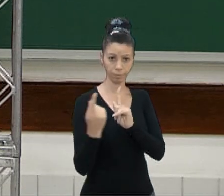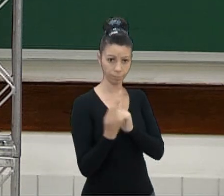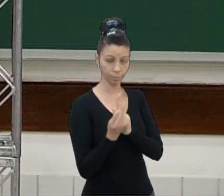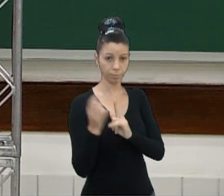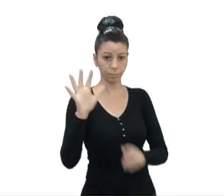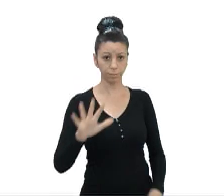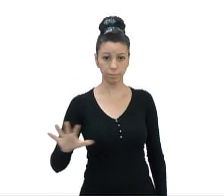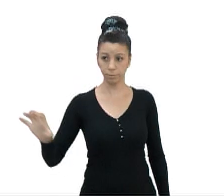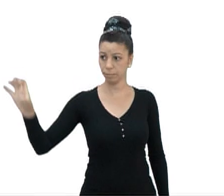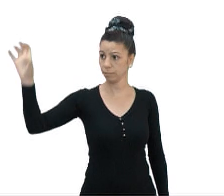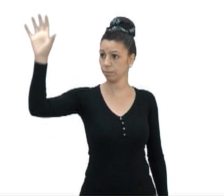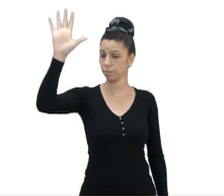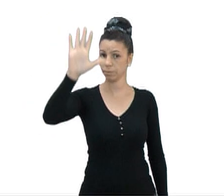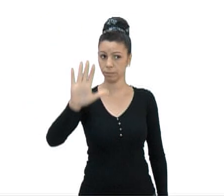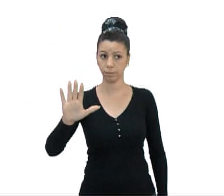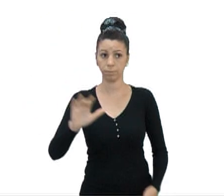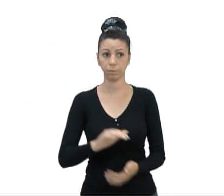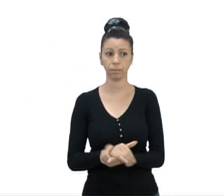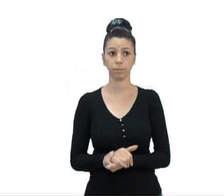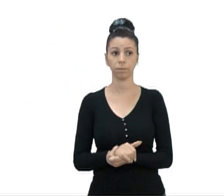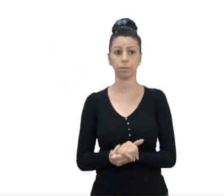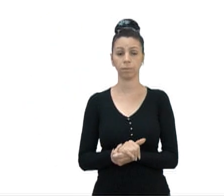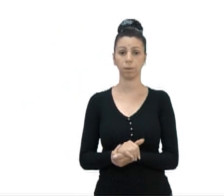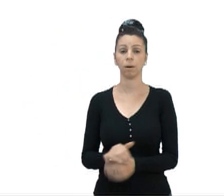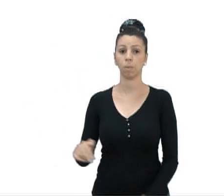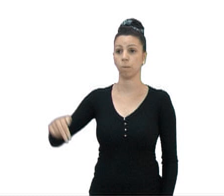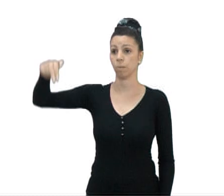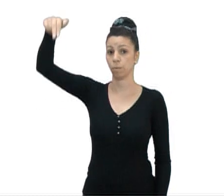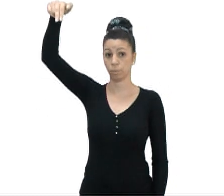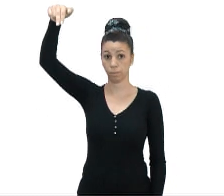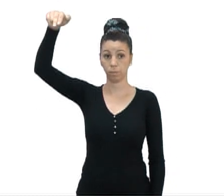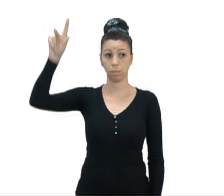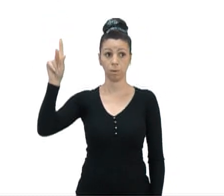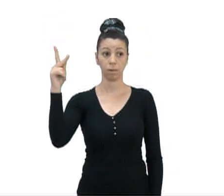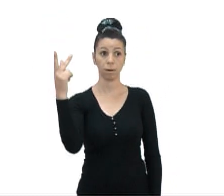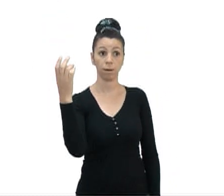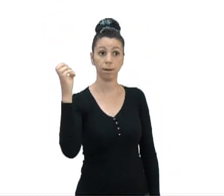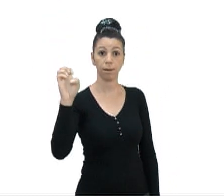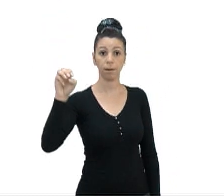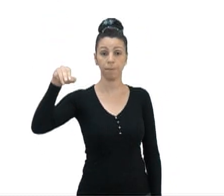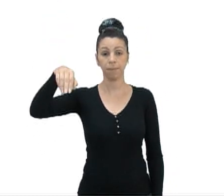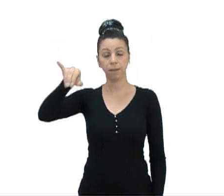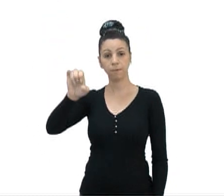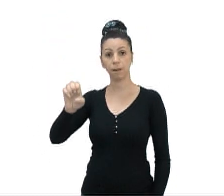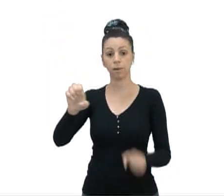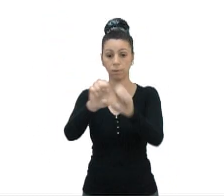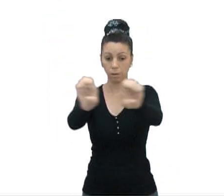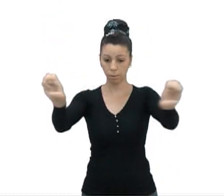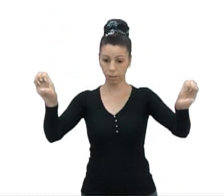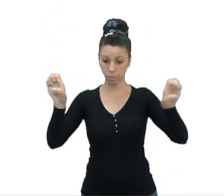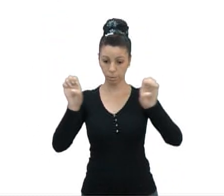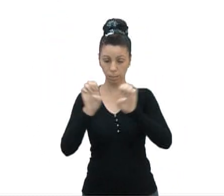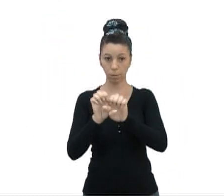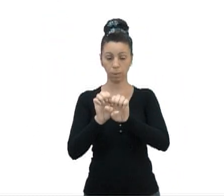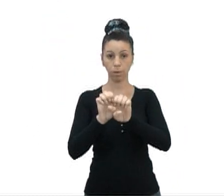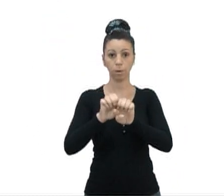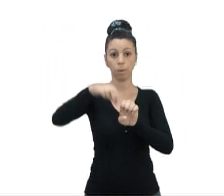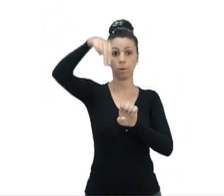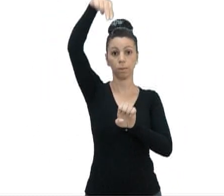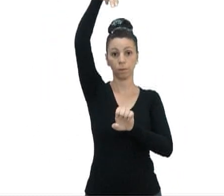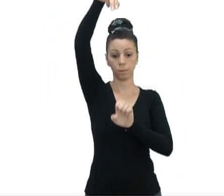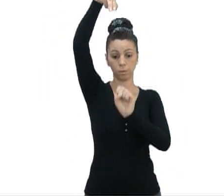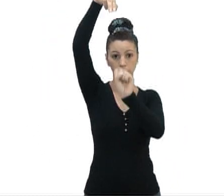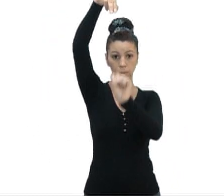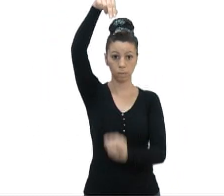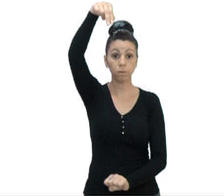a Europa situada no hemisfério norte, então usa a linha do Equador para dividir em hemisfério norte e sul, neste